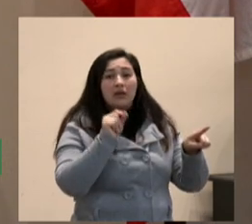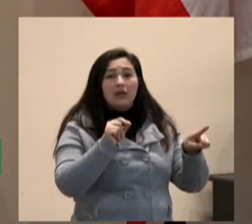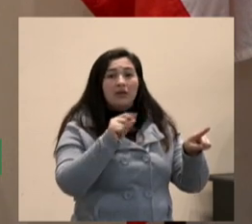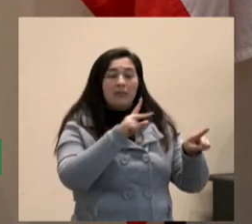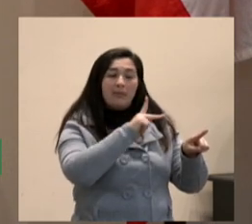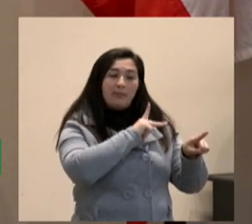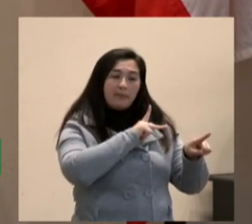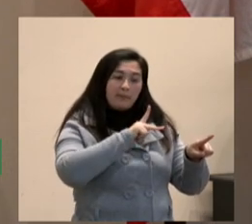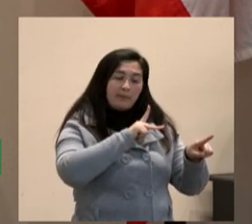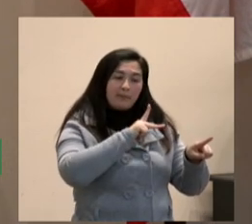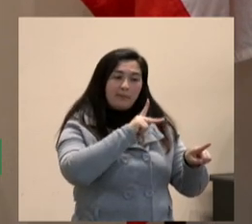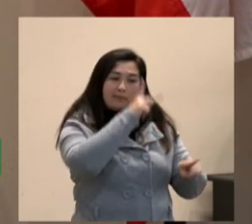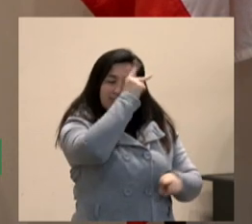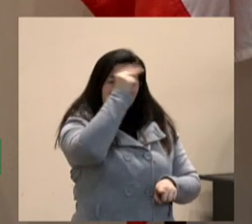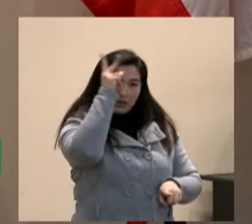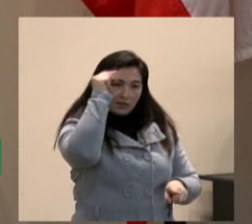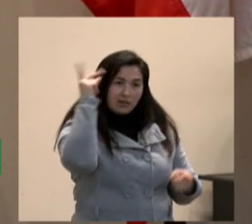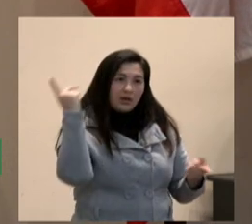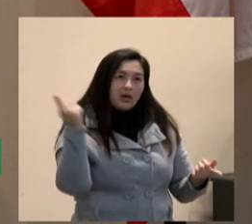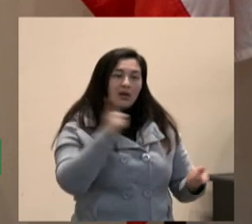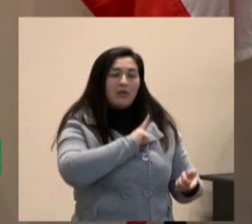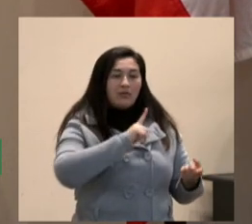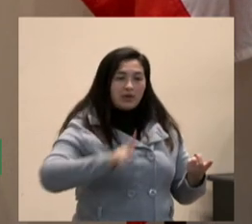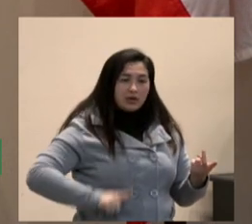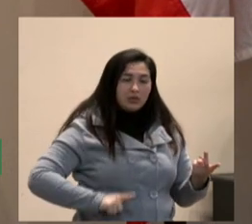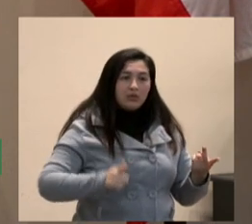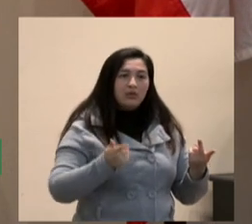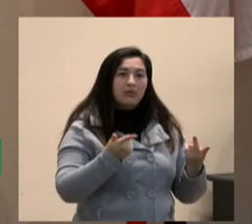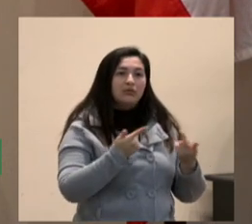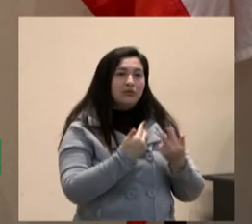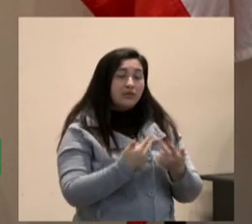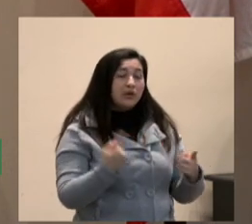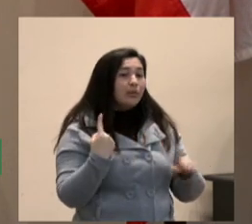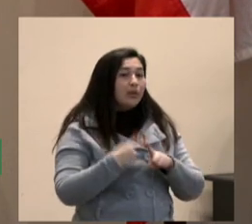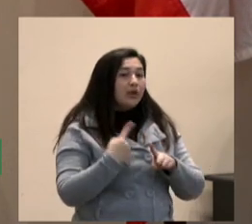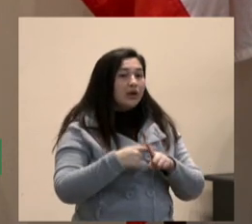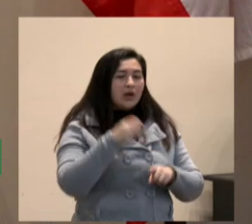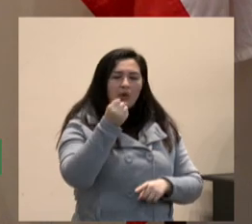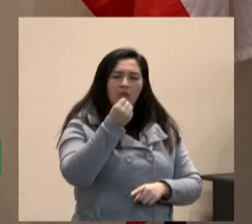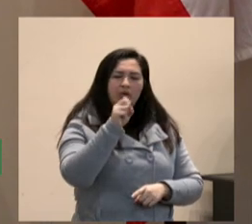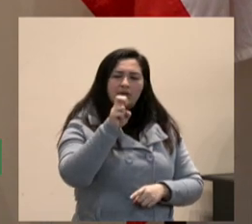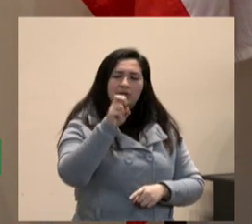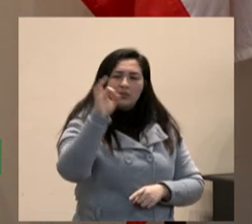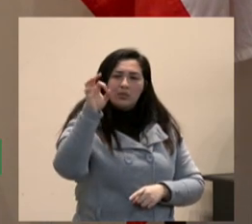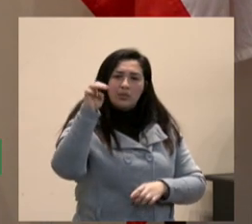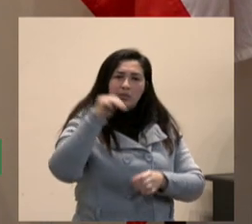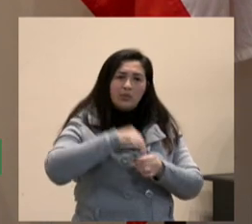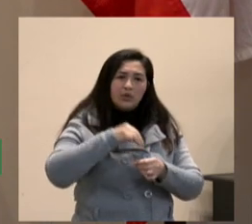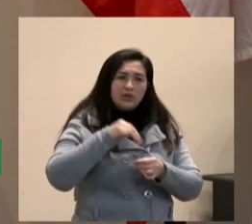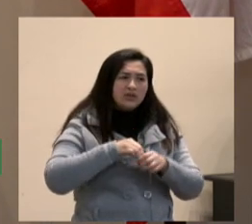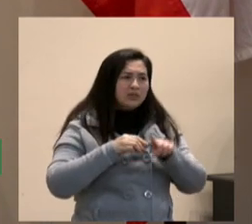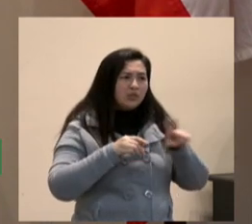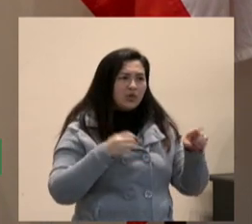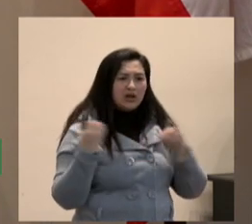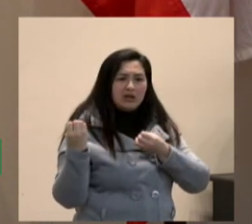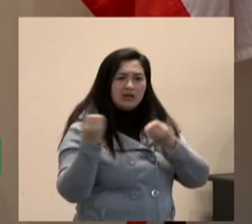que não ofertam EJA. Porque tem 85 municípios que não ofertam EJA e nada